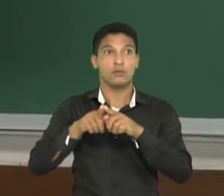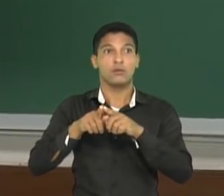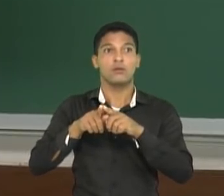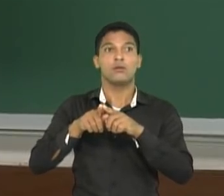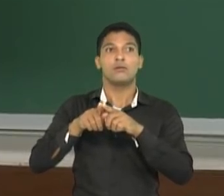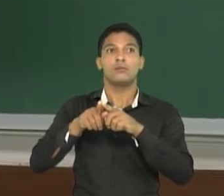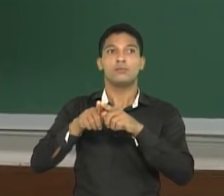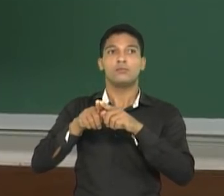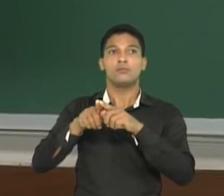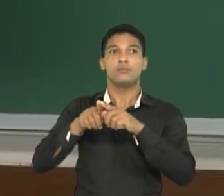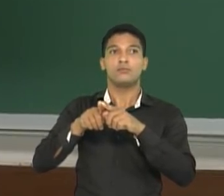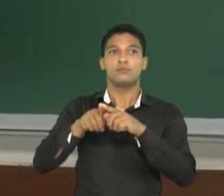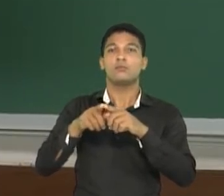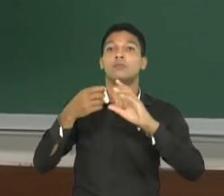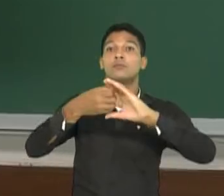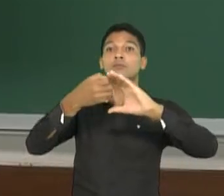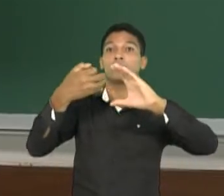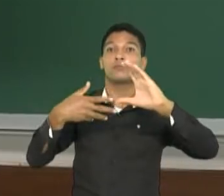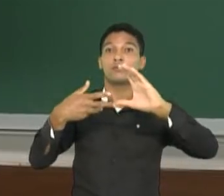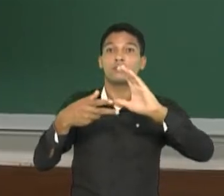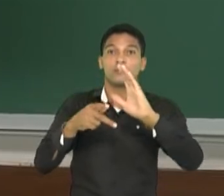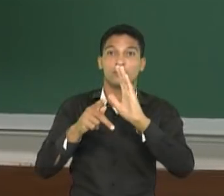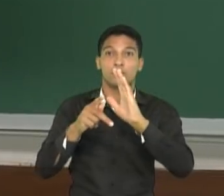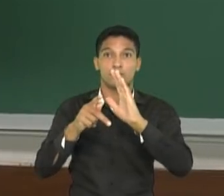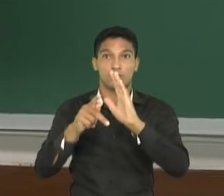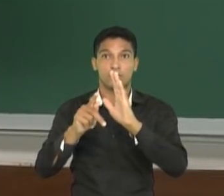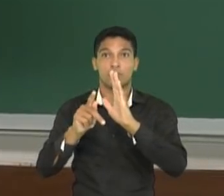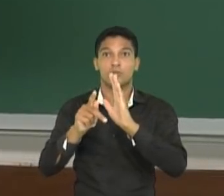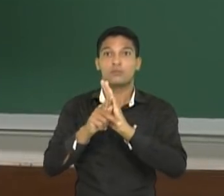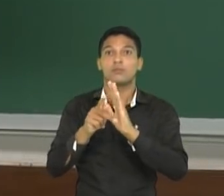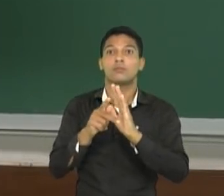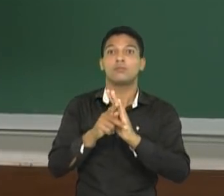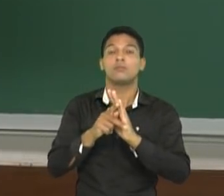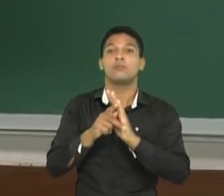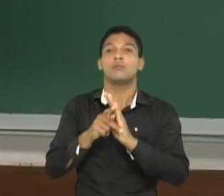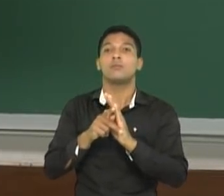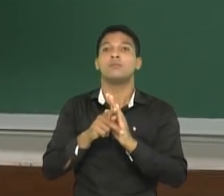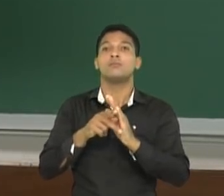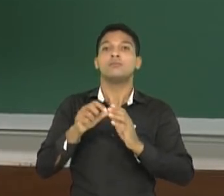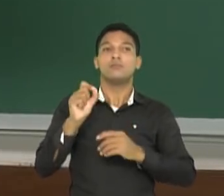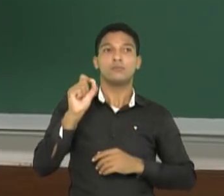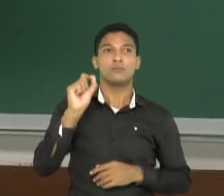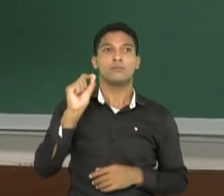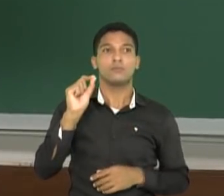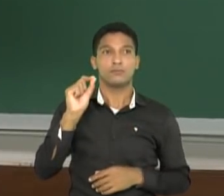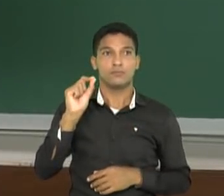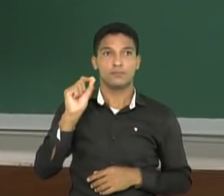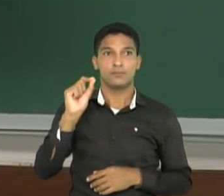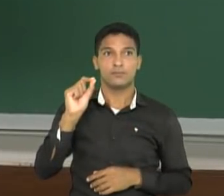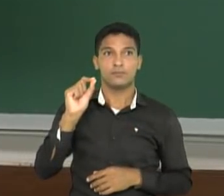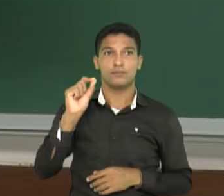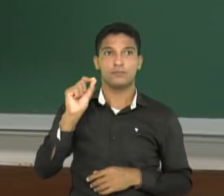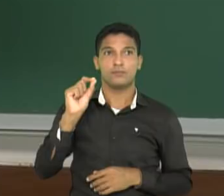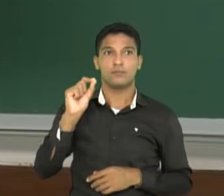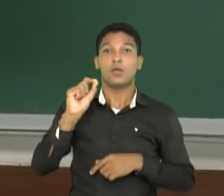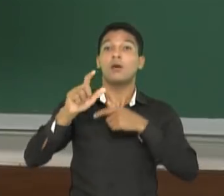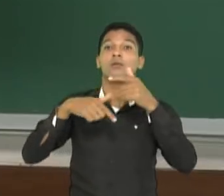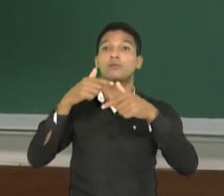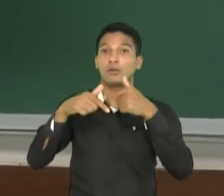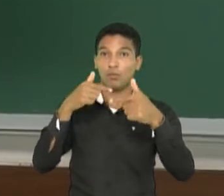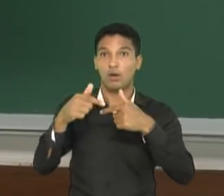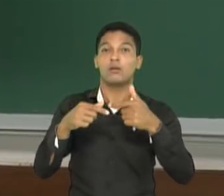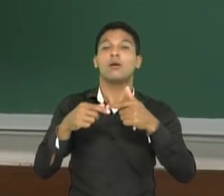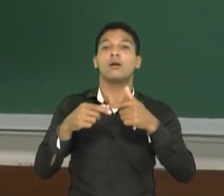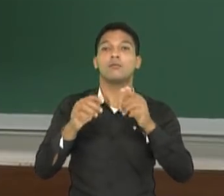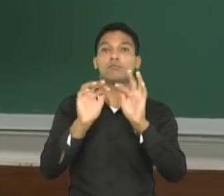sertão. A mesma característica que a gente viu lá no Norte para a produção de alimentos, pequenas propriedades, uso da mão de obra familiar,